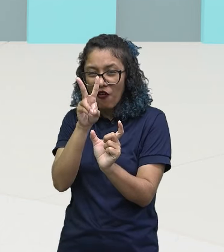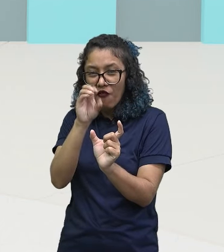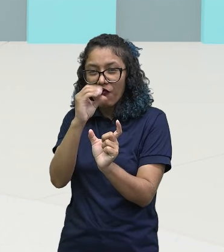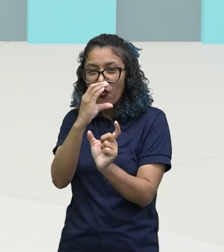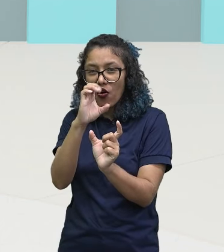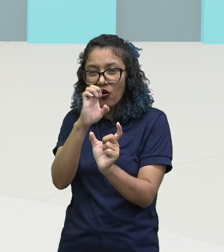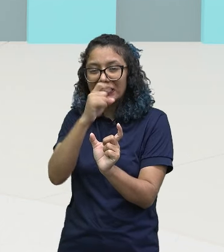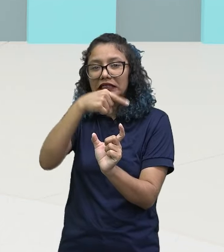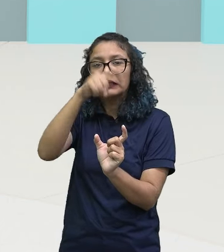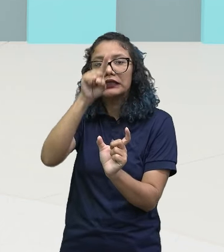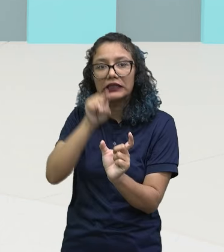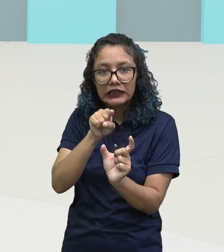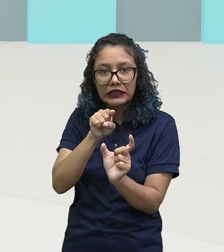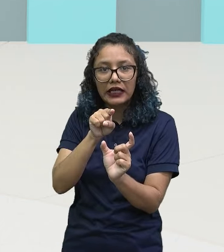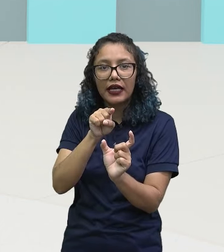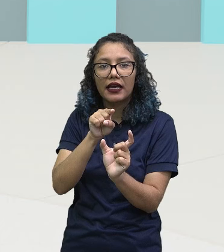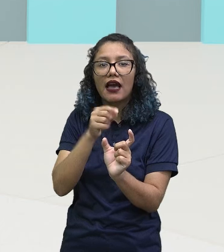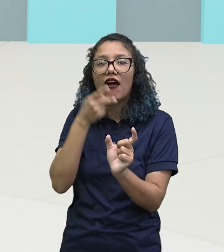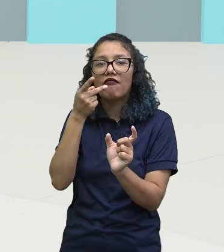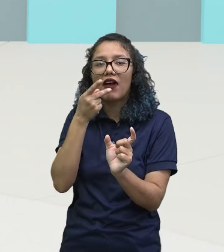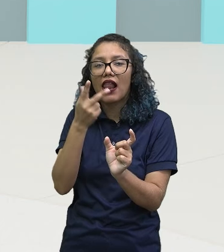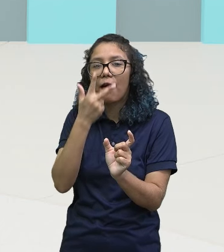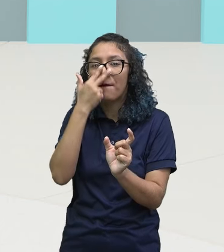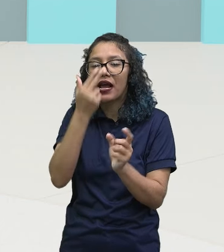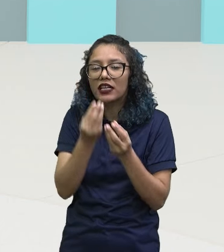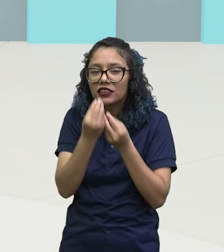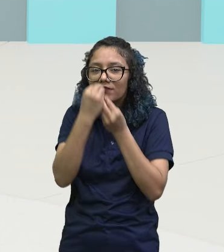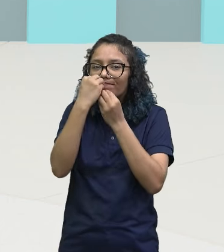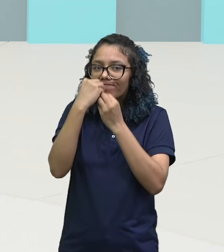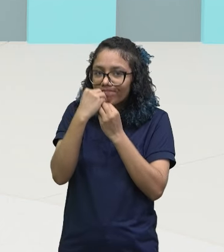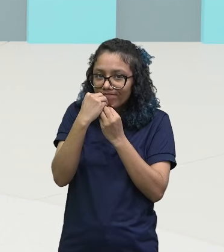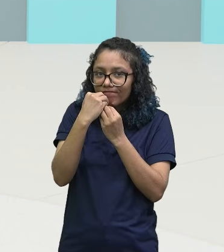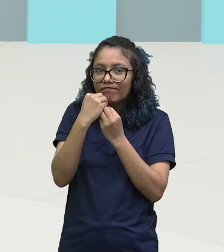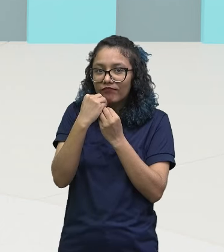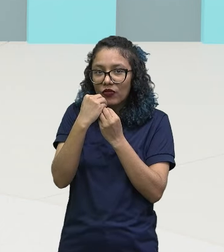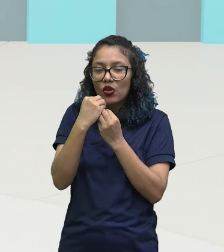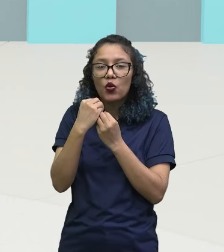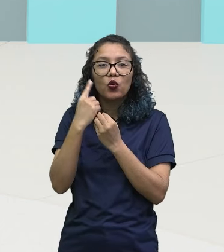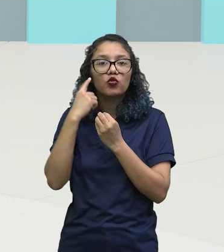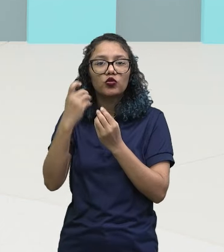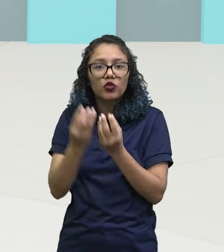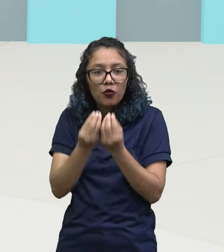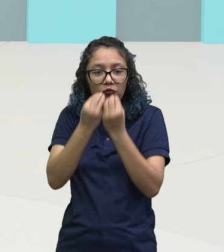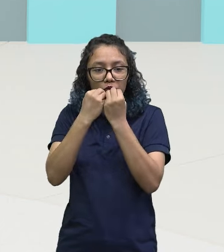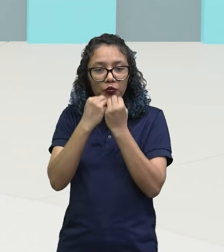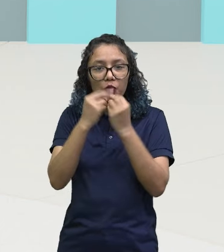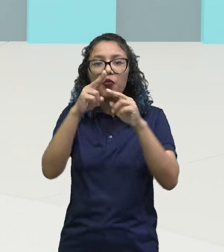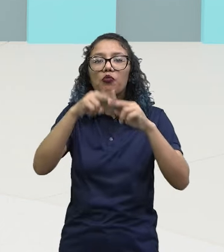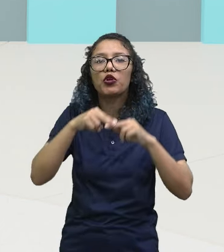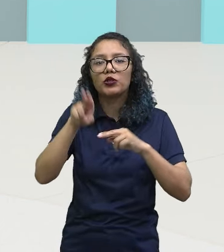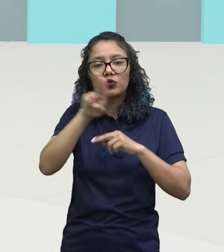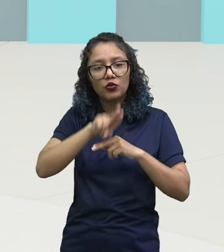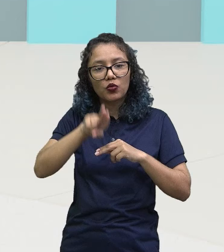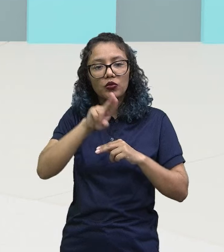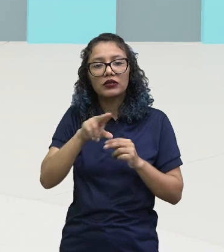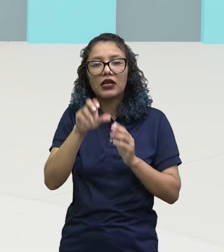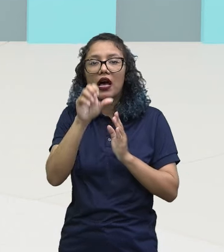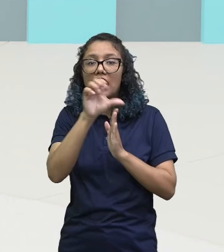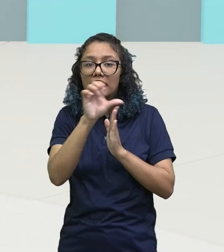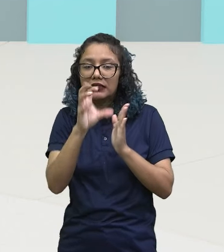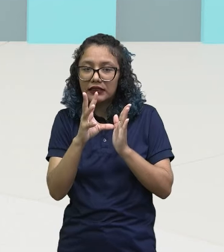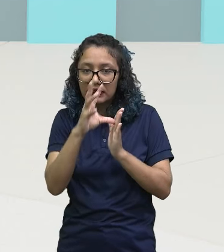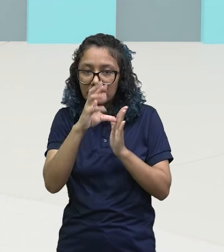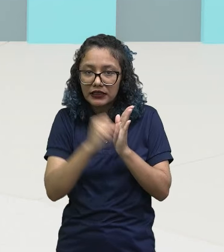você fala como se fosse para dentro. Você. Então, eu uso o circunflexo para indicar isso, tá bom? Você não fala com